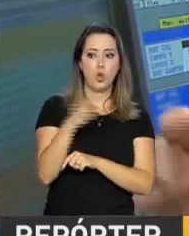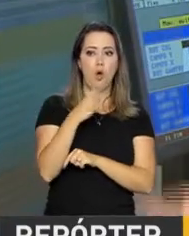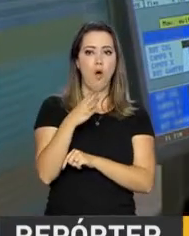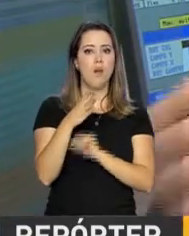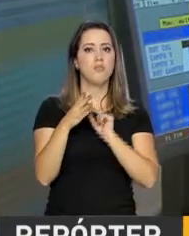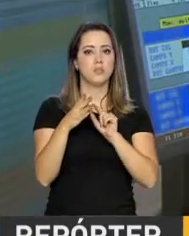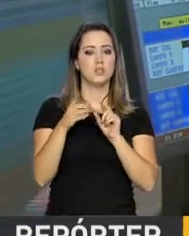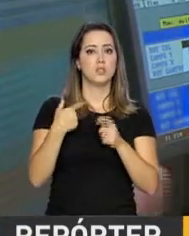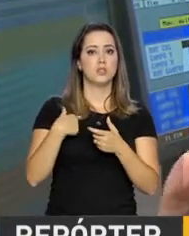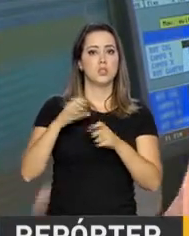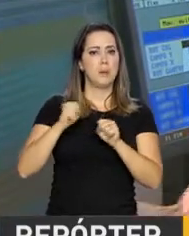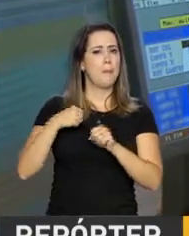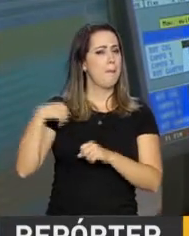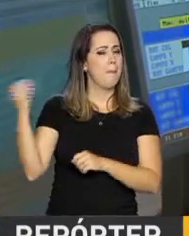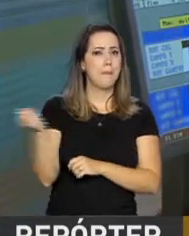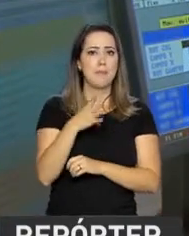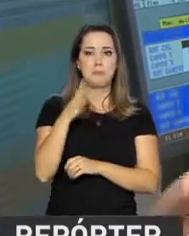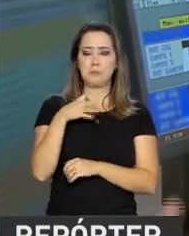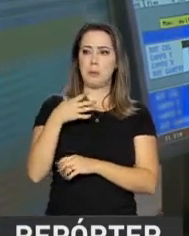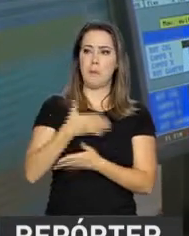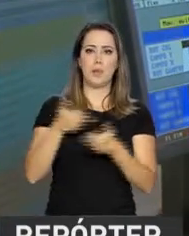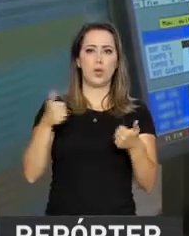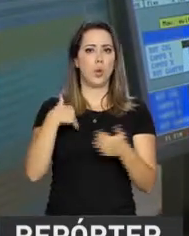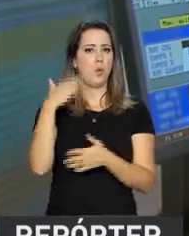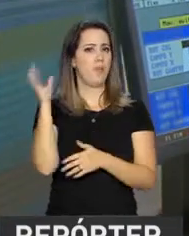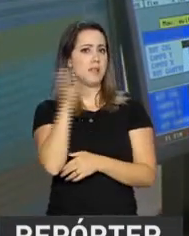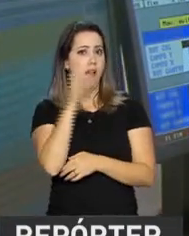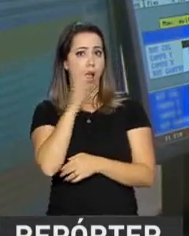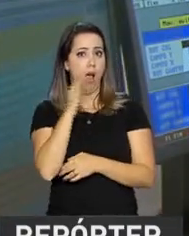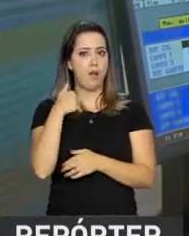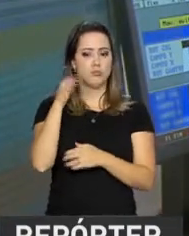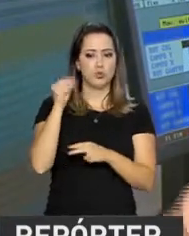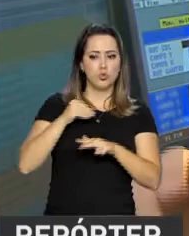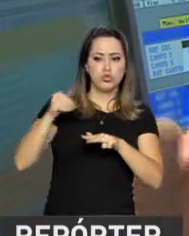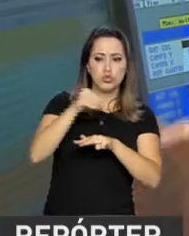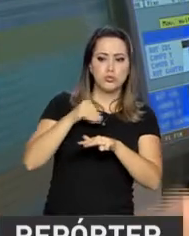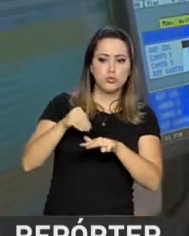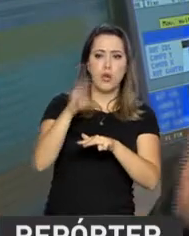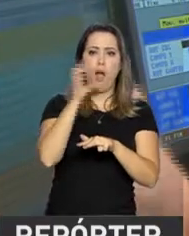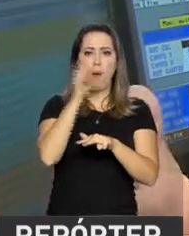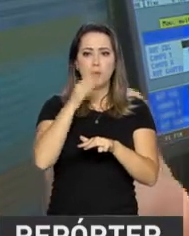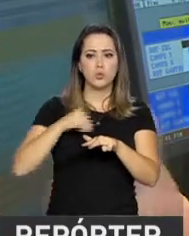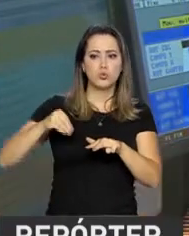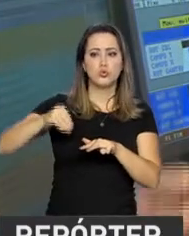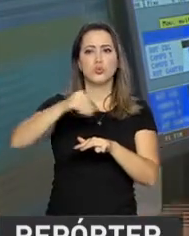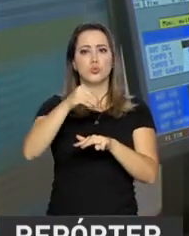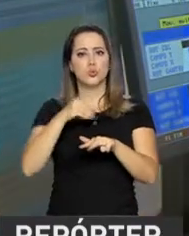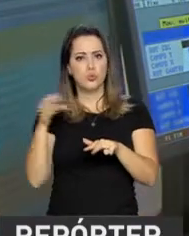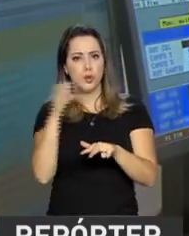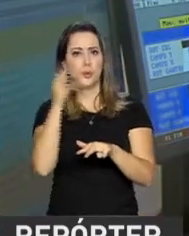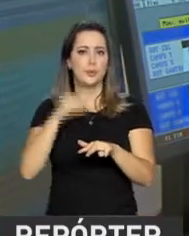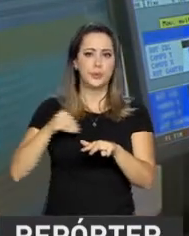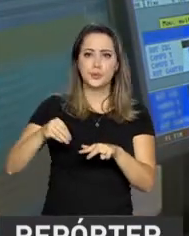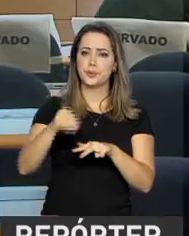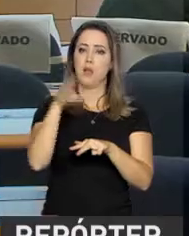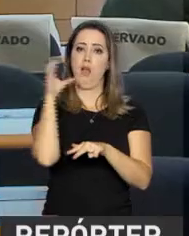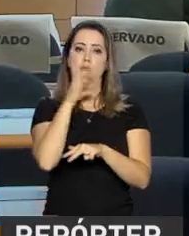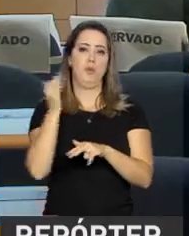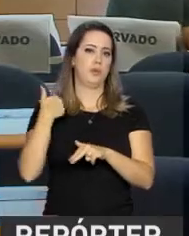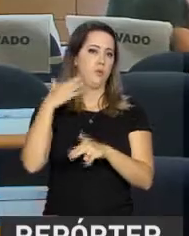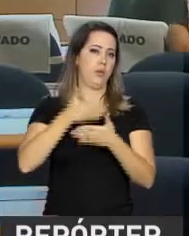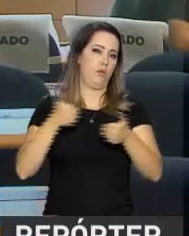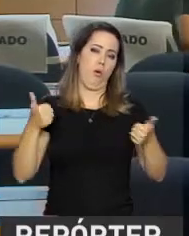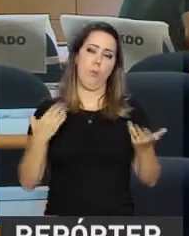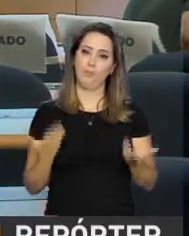máquina com o software mais interessante mais rápido então a gente consegue fazer uma quantidade de tratamentos muito maiores e o